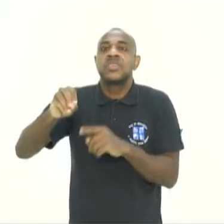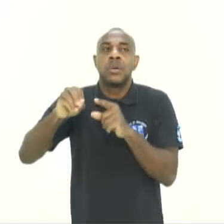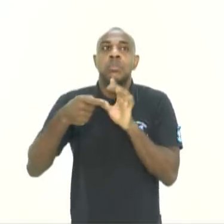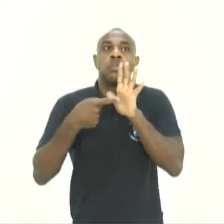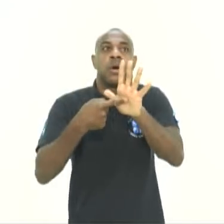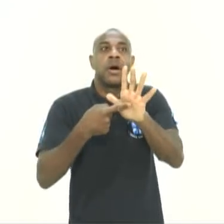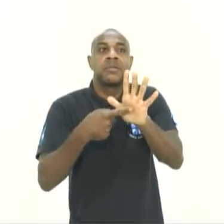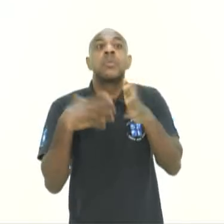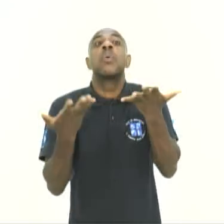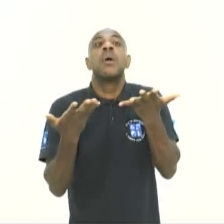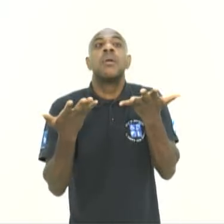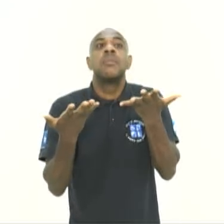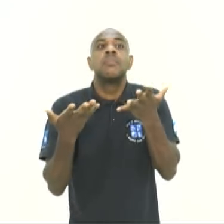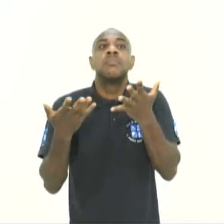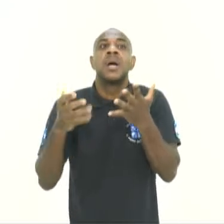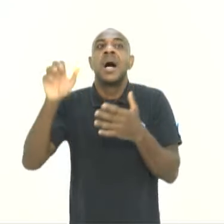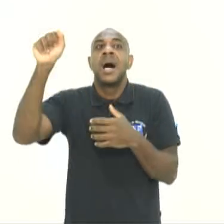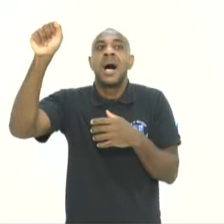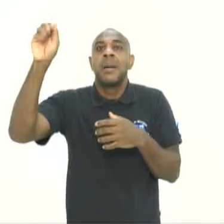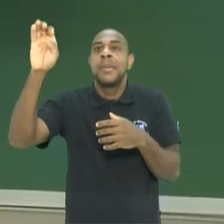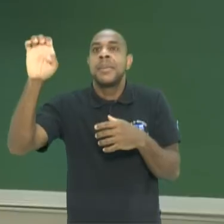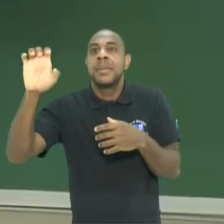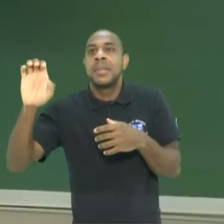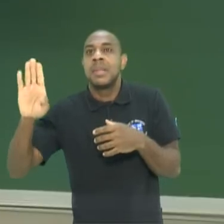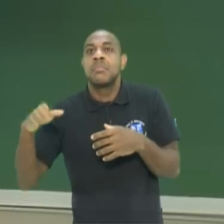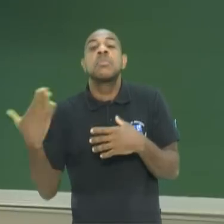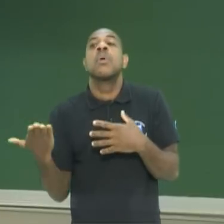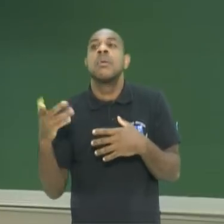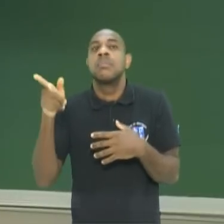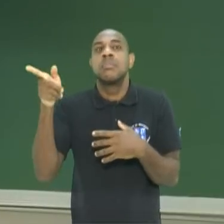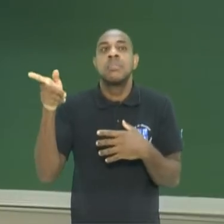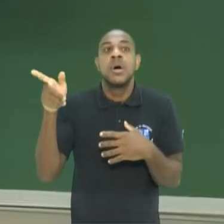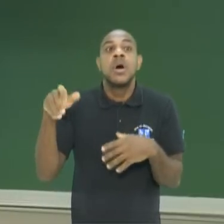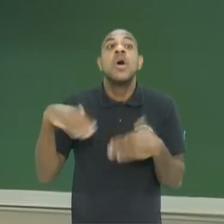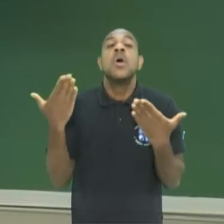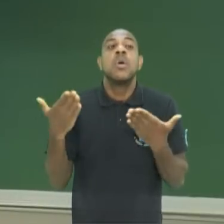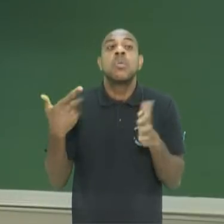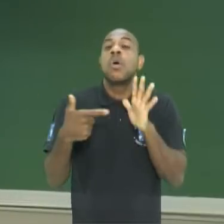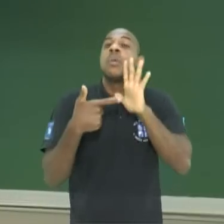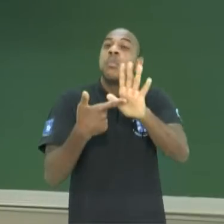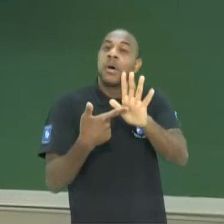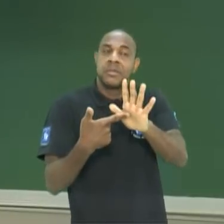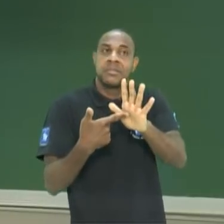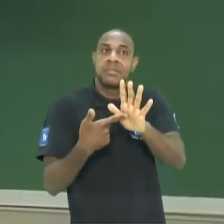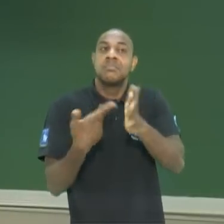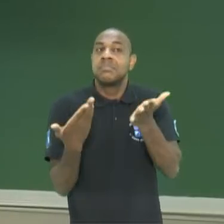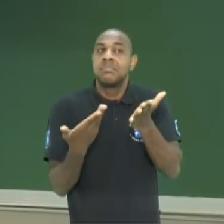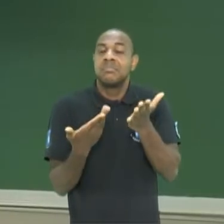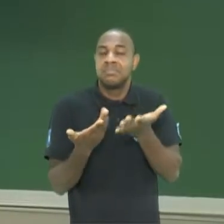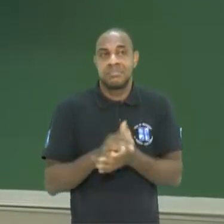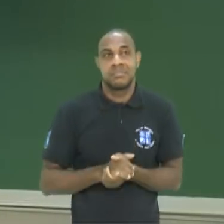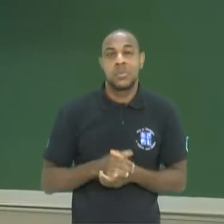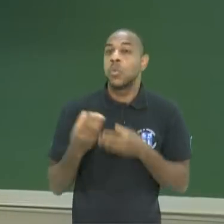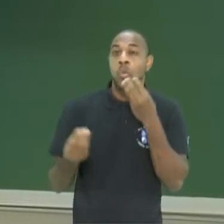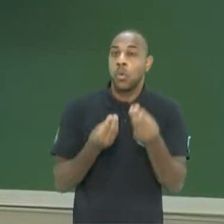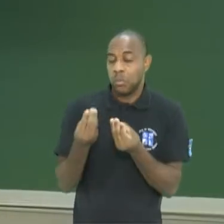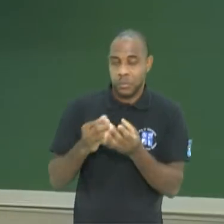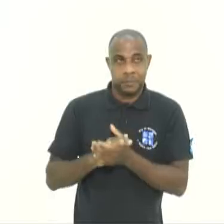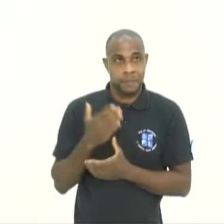A conjunção destacada exerce a função de. Qual é a função que ela exerce? Letra